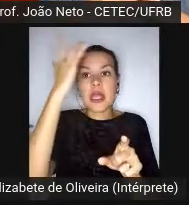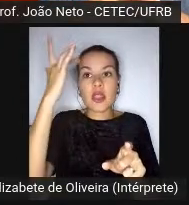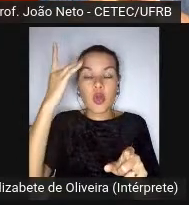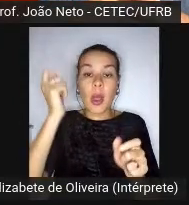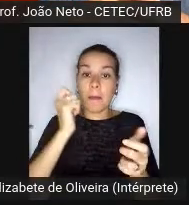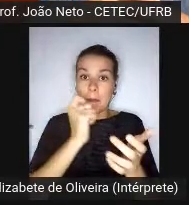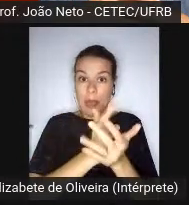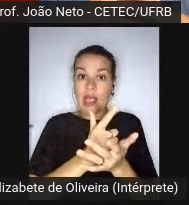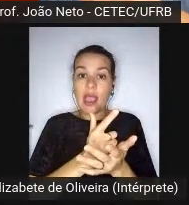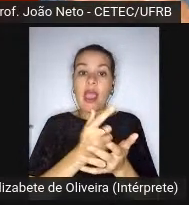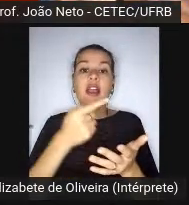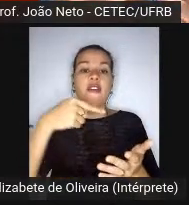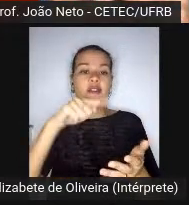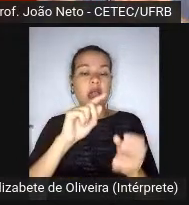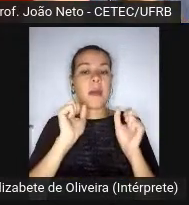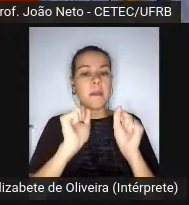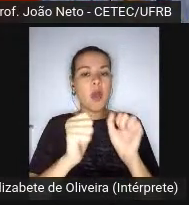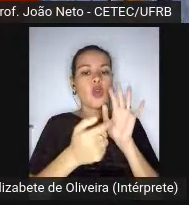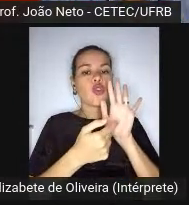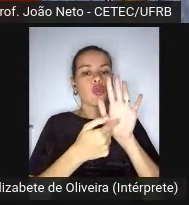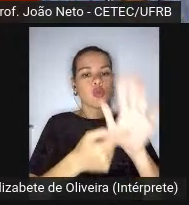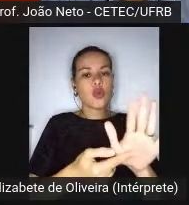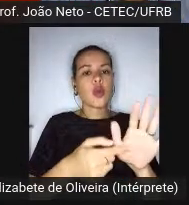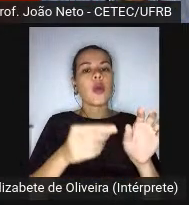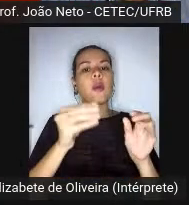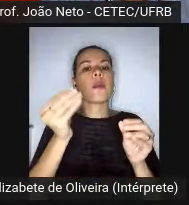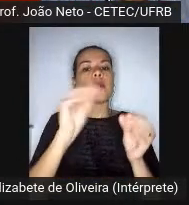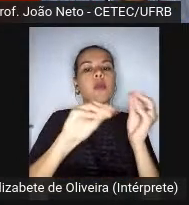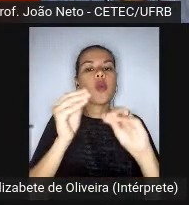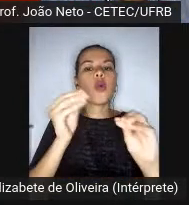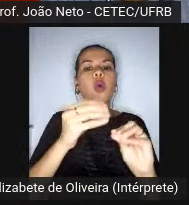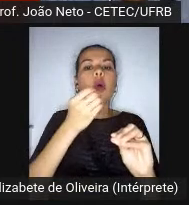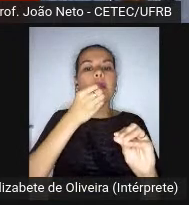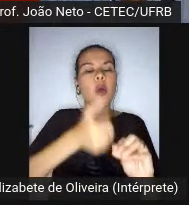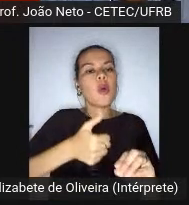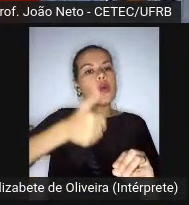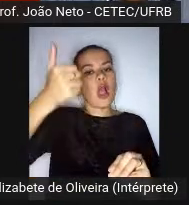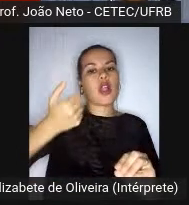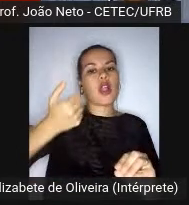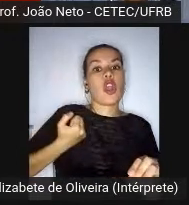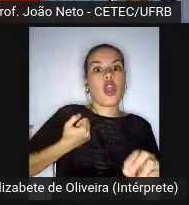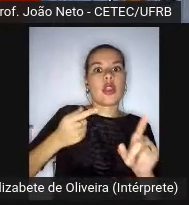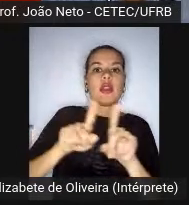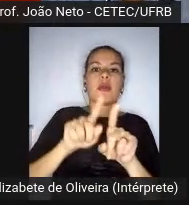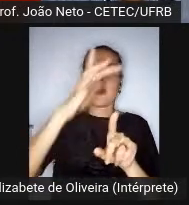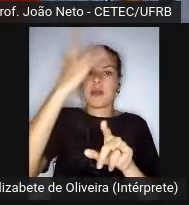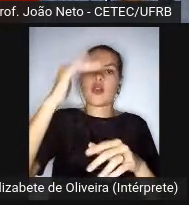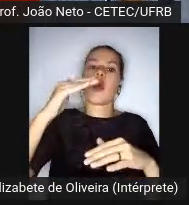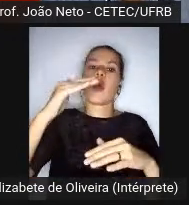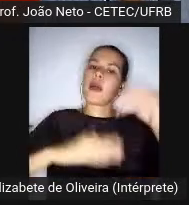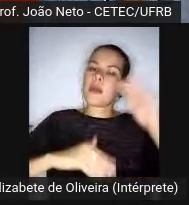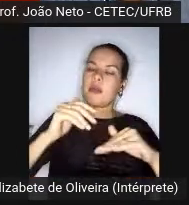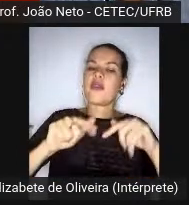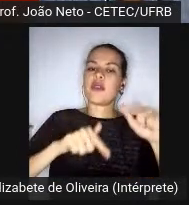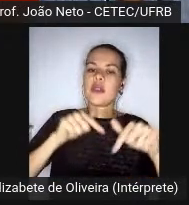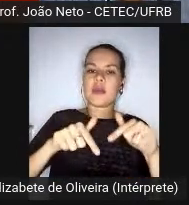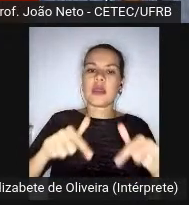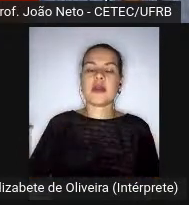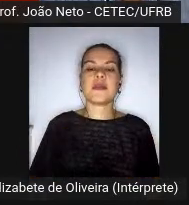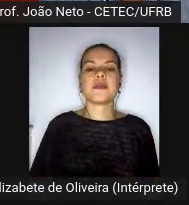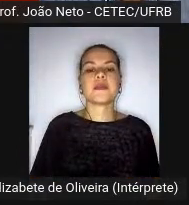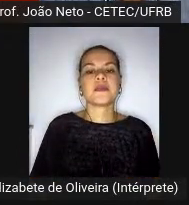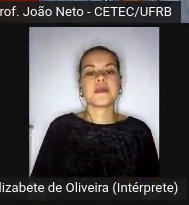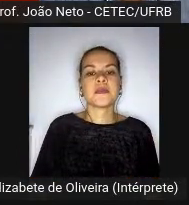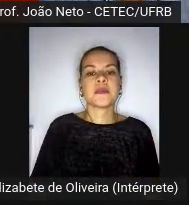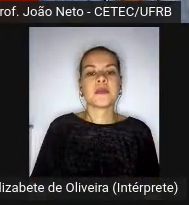atribuir aos profissionais e vice-versa é bom a uma outra questão que eu tenho feito